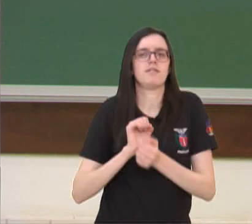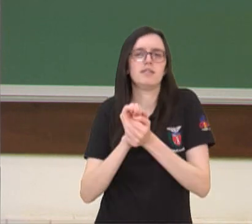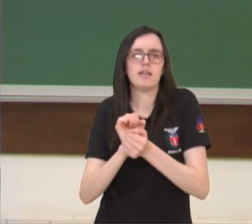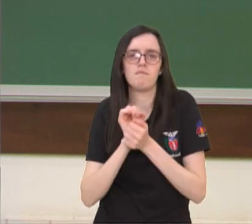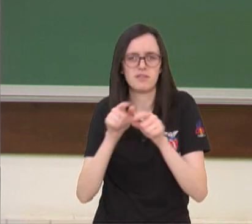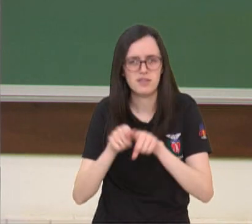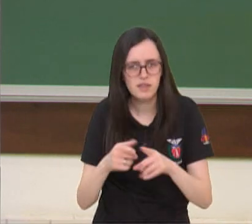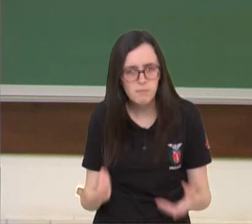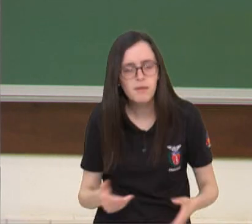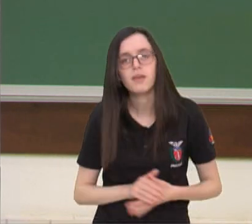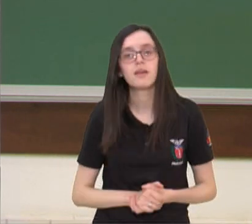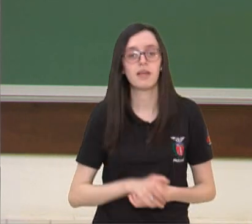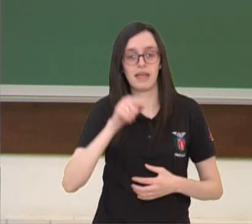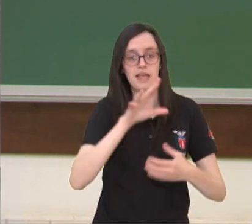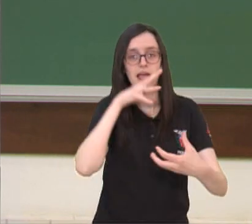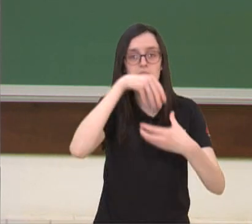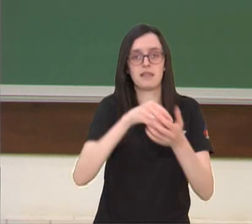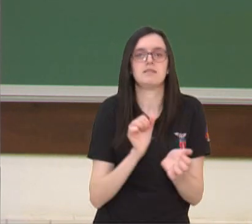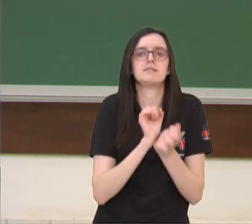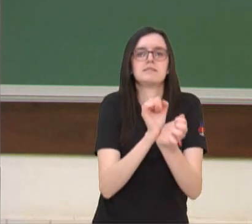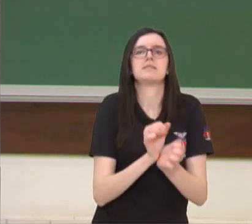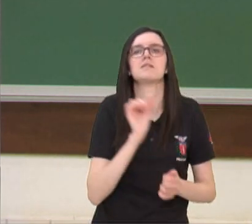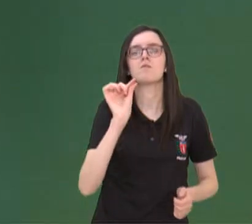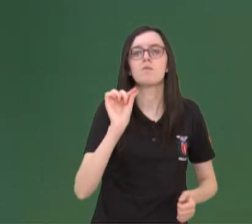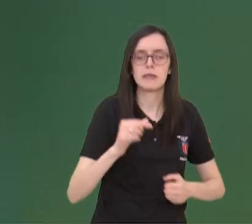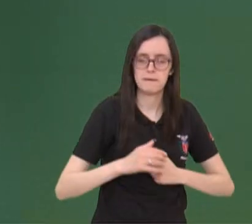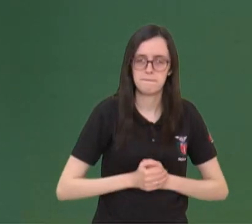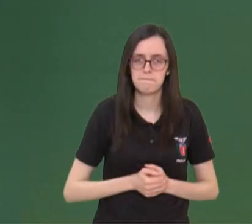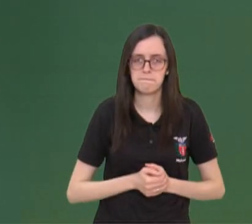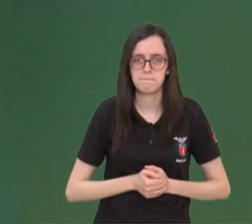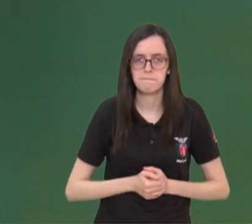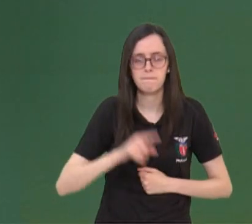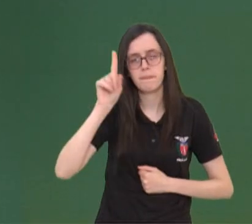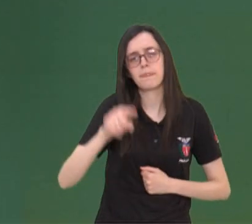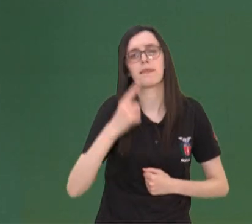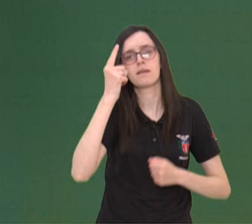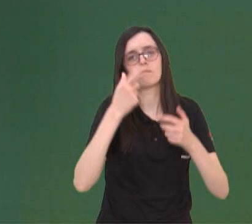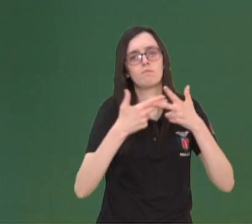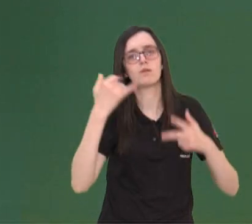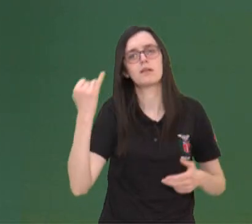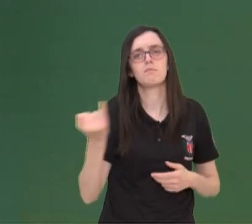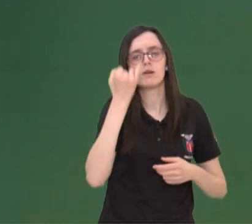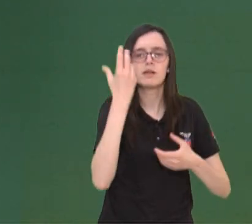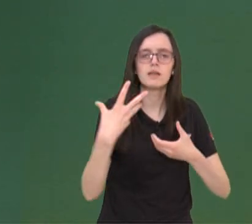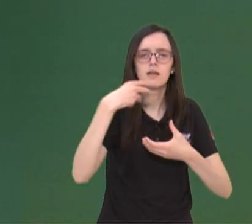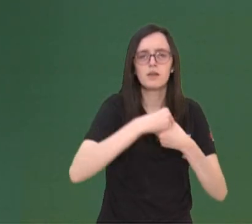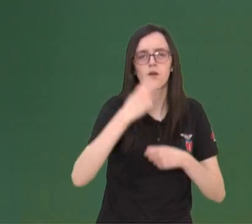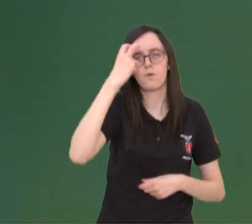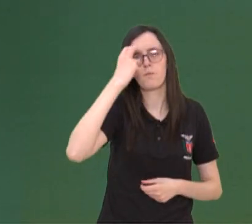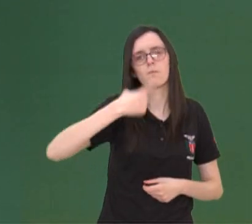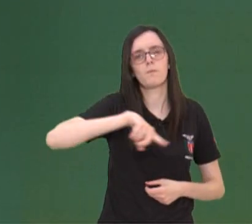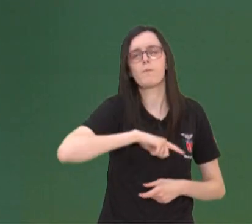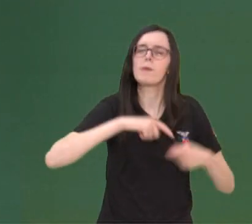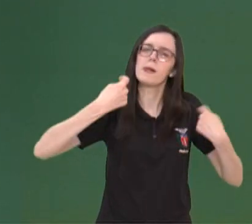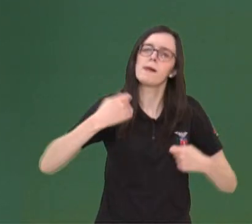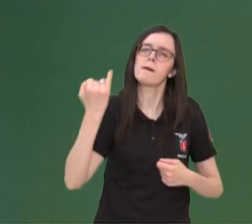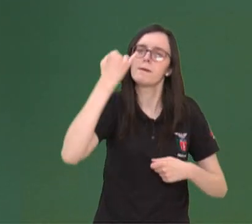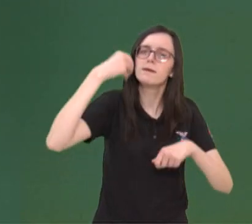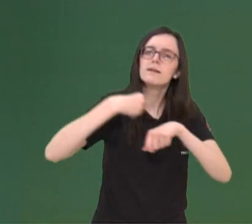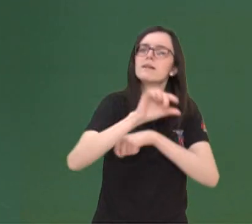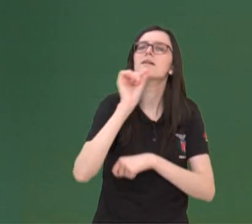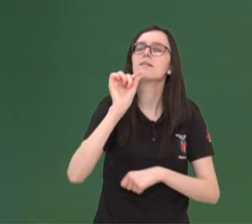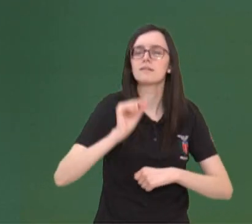escravizados. E dentro dessa escravização, uma questão muito importante dentro da cultura que a gente deve colocar para